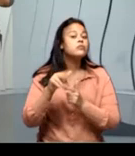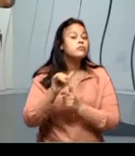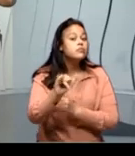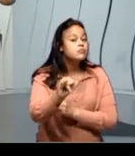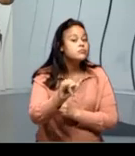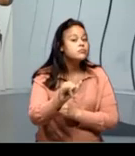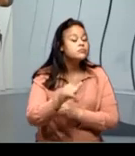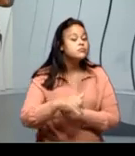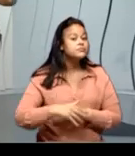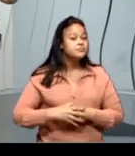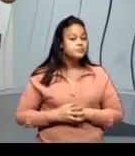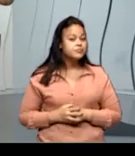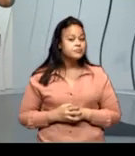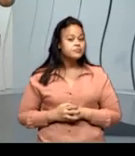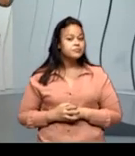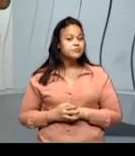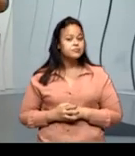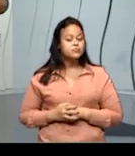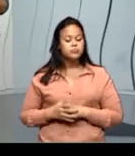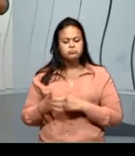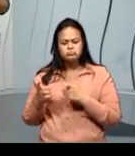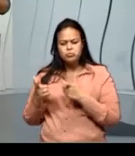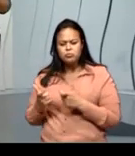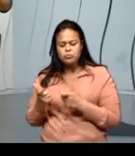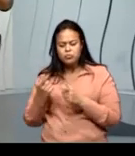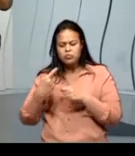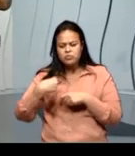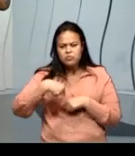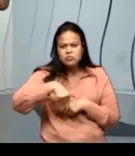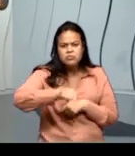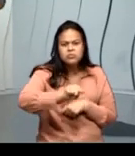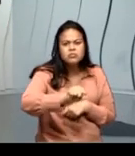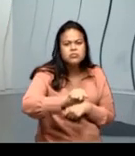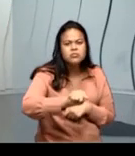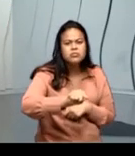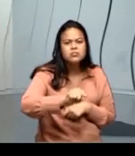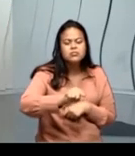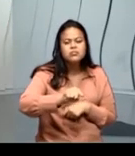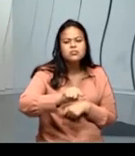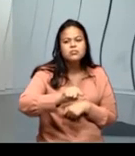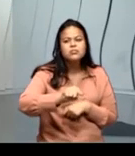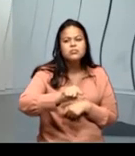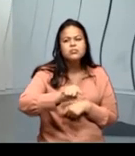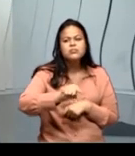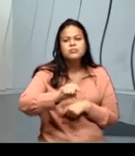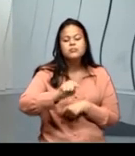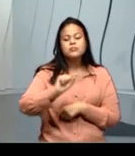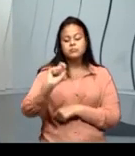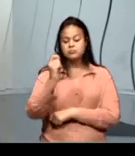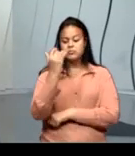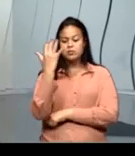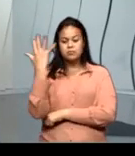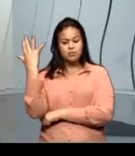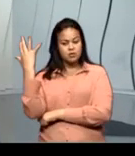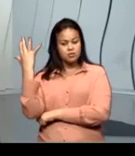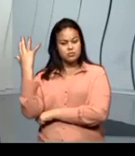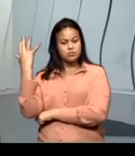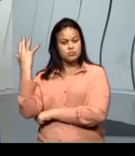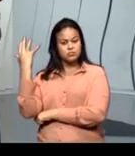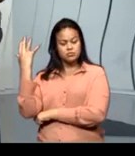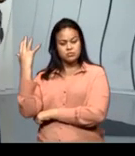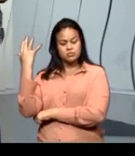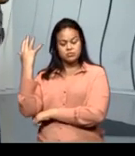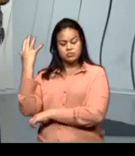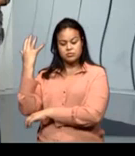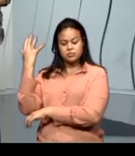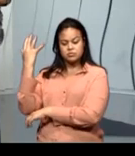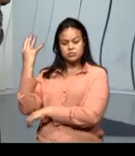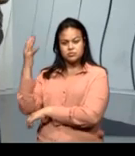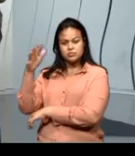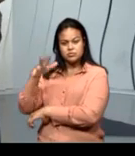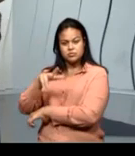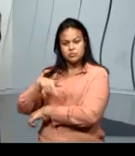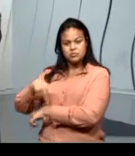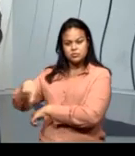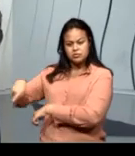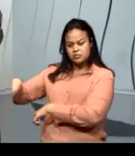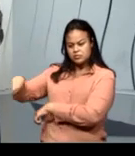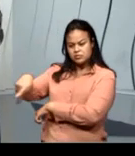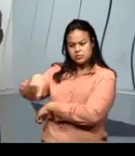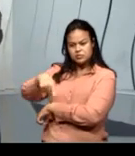não soubermos indicar para onde, vindo do centro de uma praça, nós não vamos conseguir